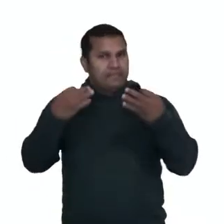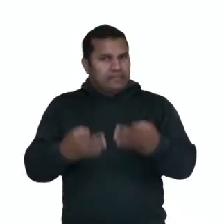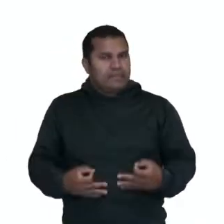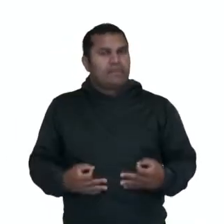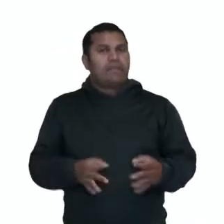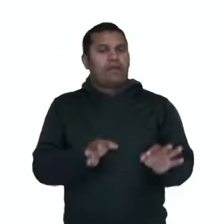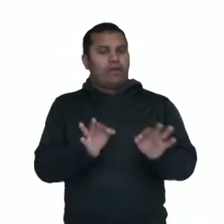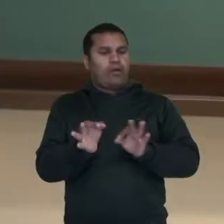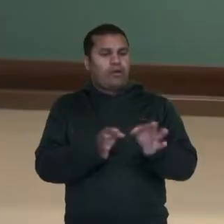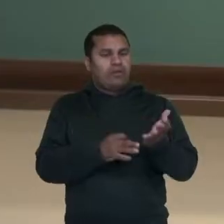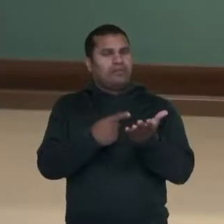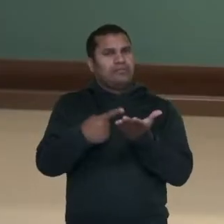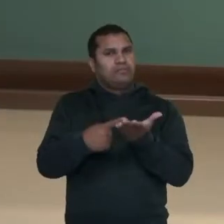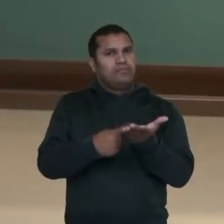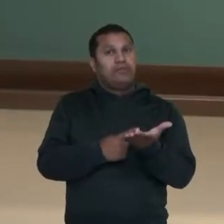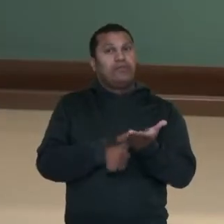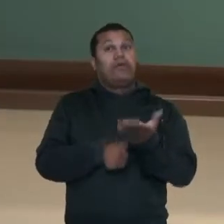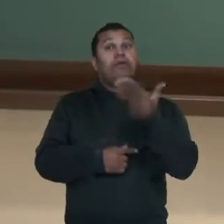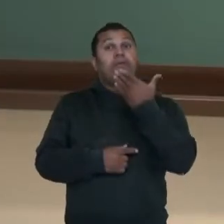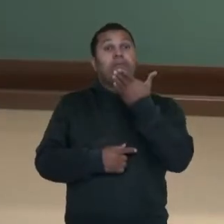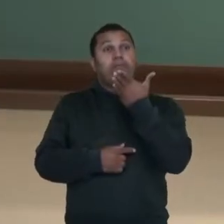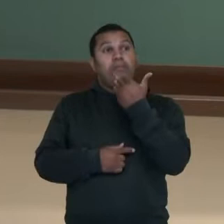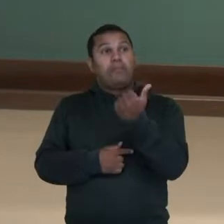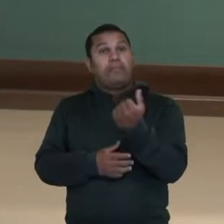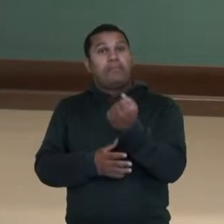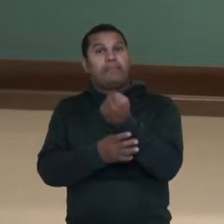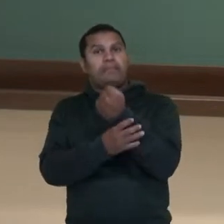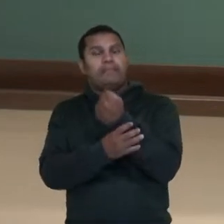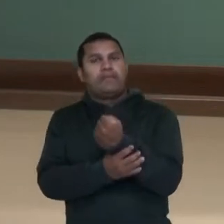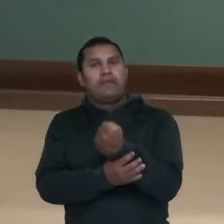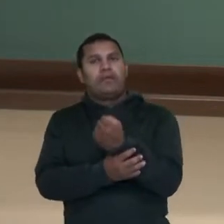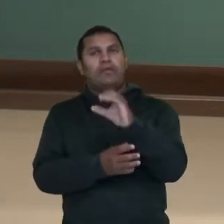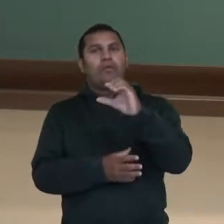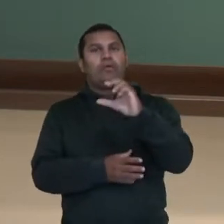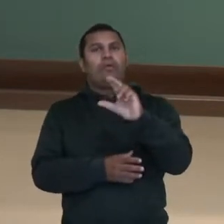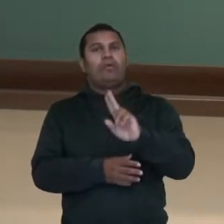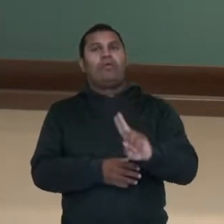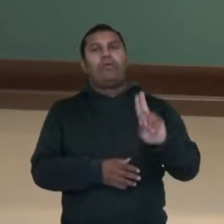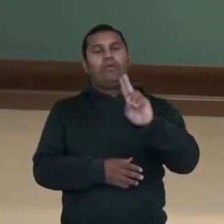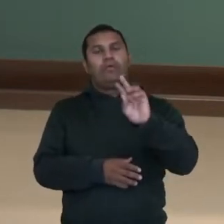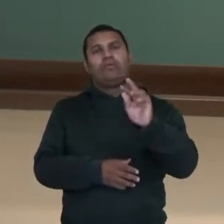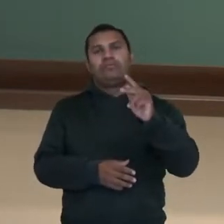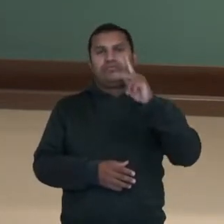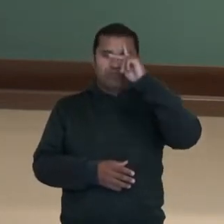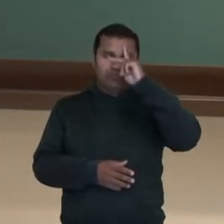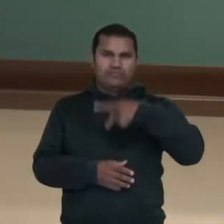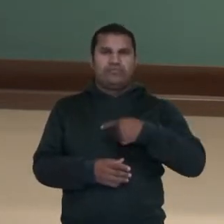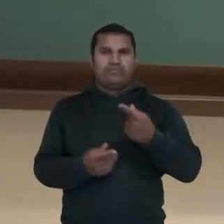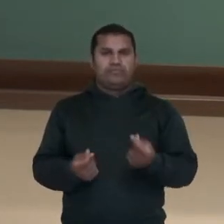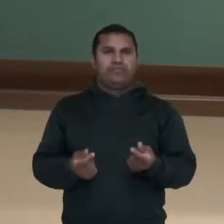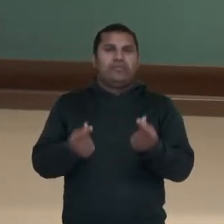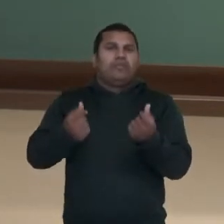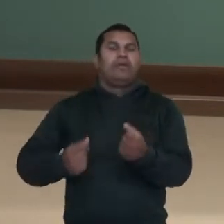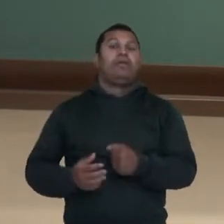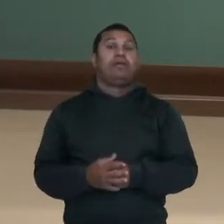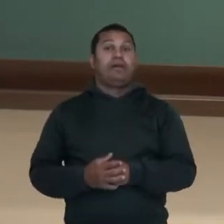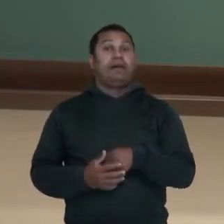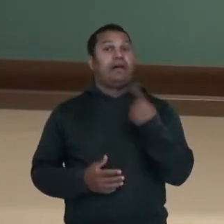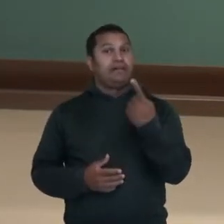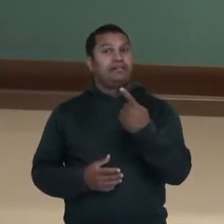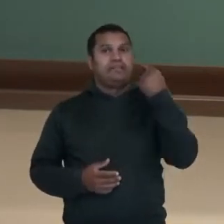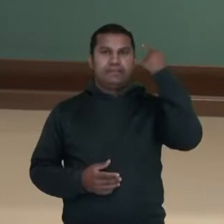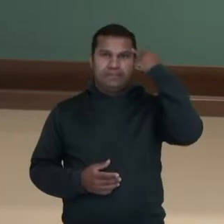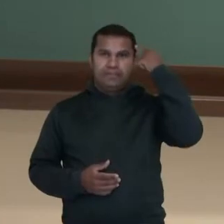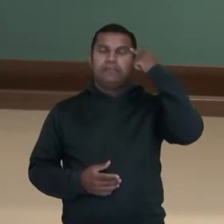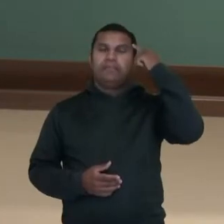com o menor custo possível. Opa, então o empréstimo financeiro envolve custo e a gente tem que pensar sobre os